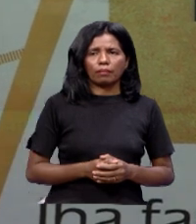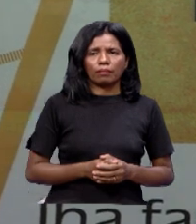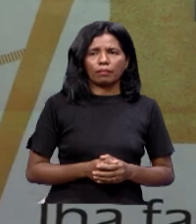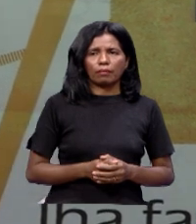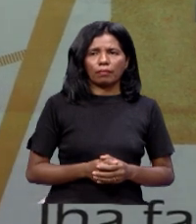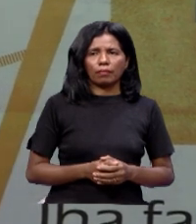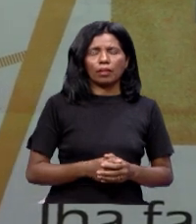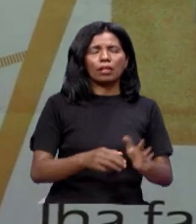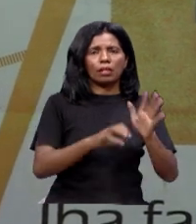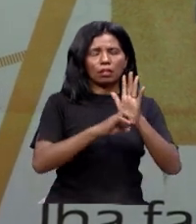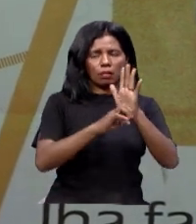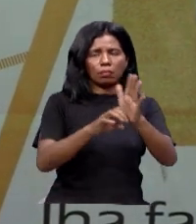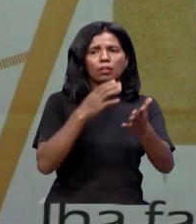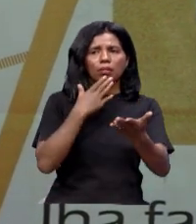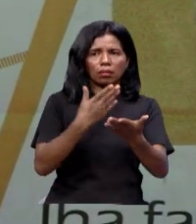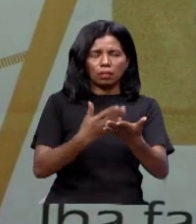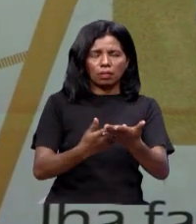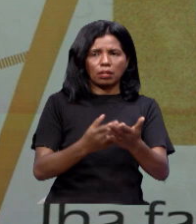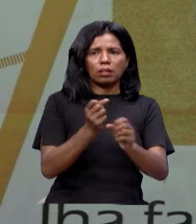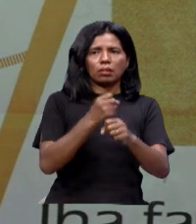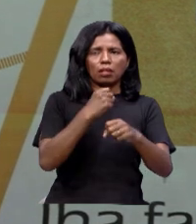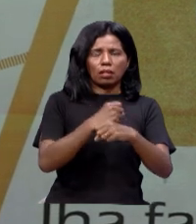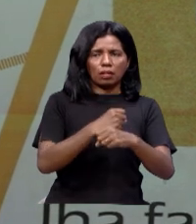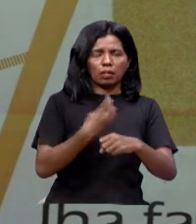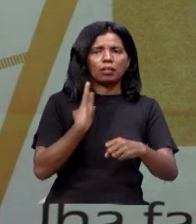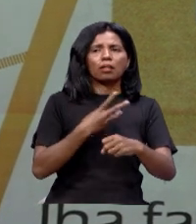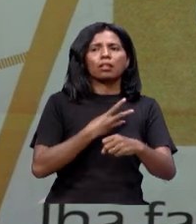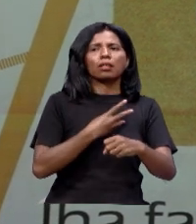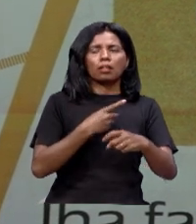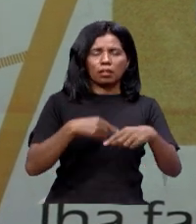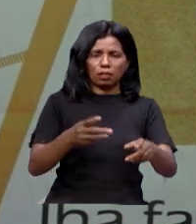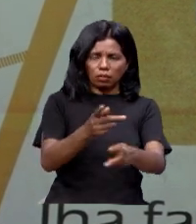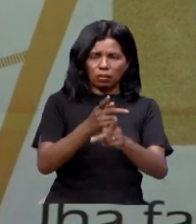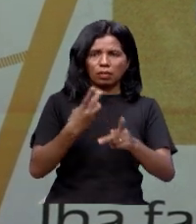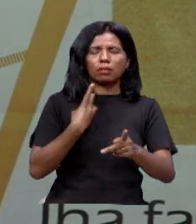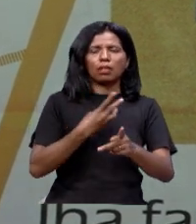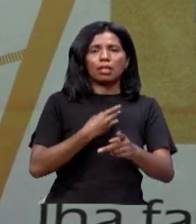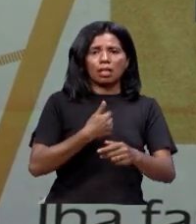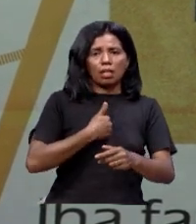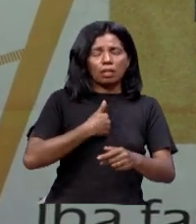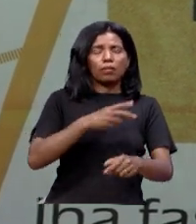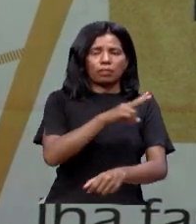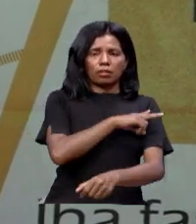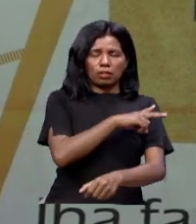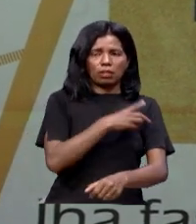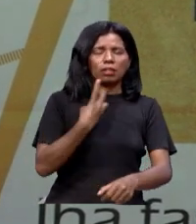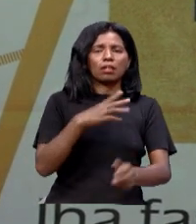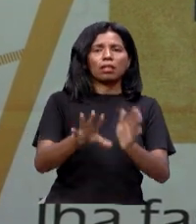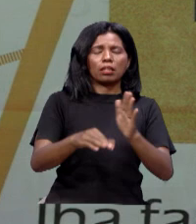me tira neve, dia clio, do que ralo tratamento. Vai ita quando protege, ita nem a vacina, mas ita reta